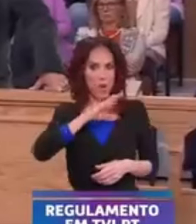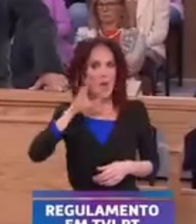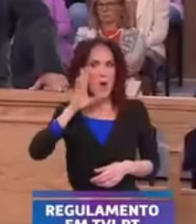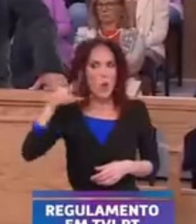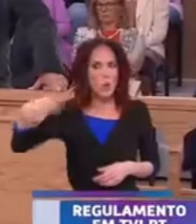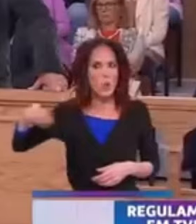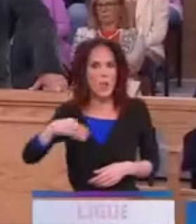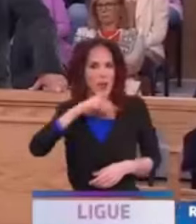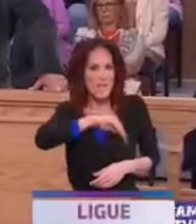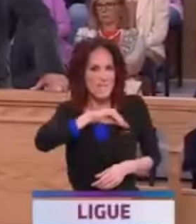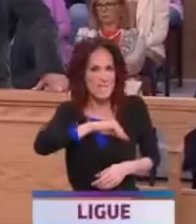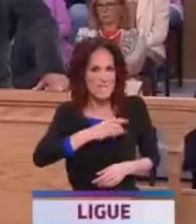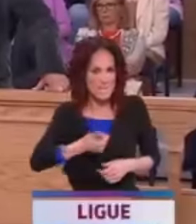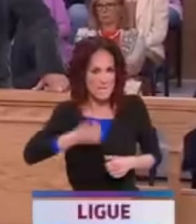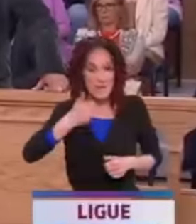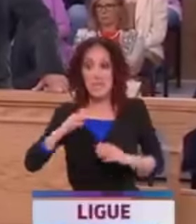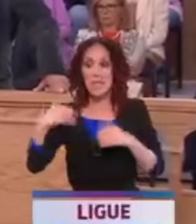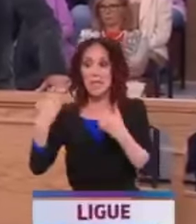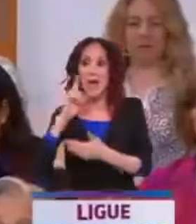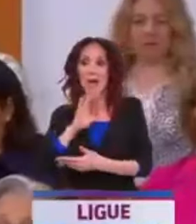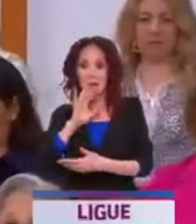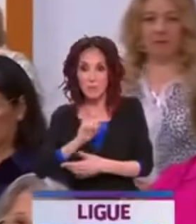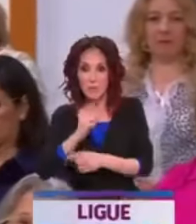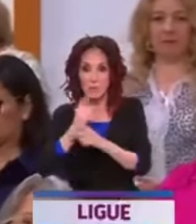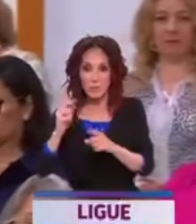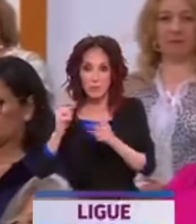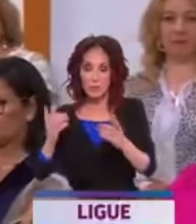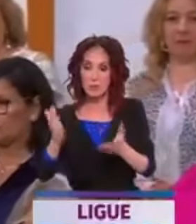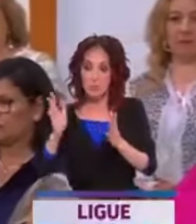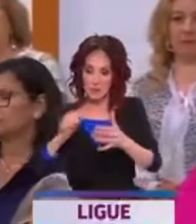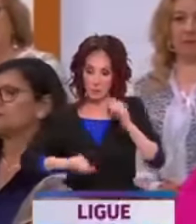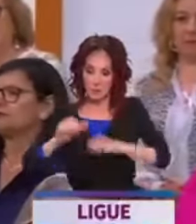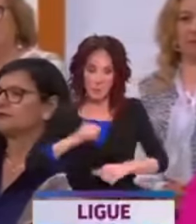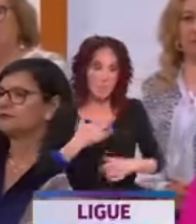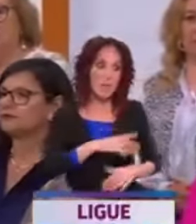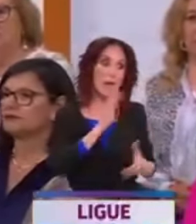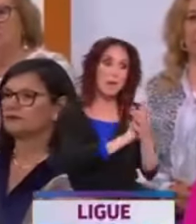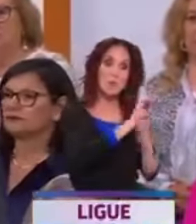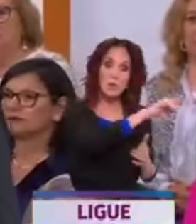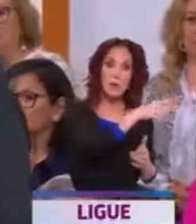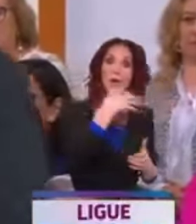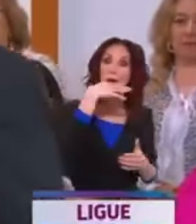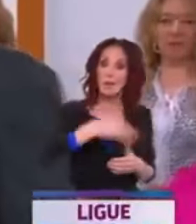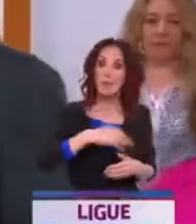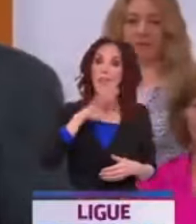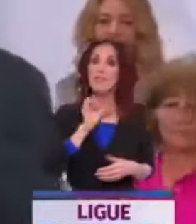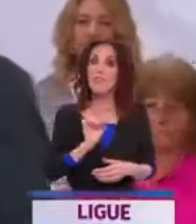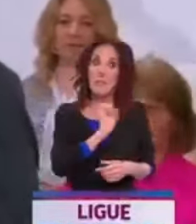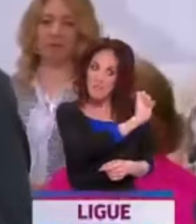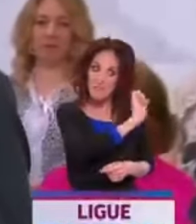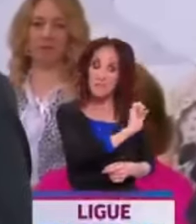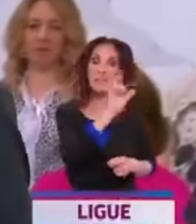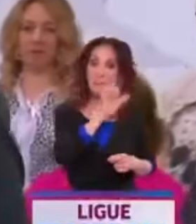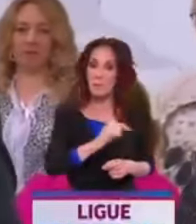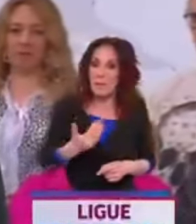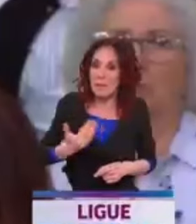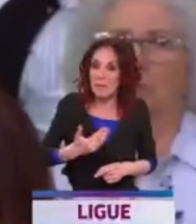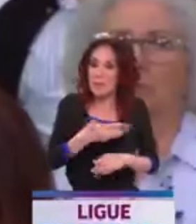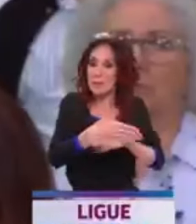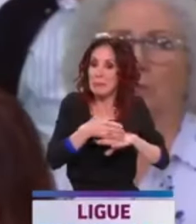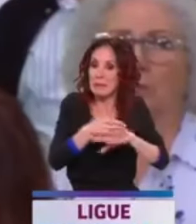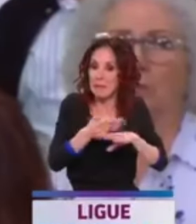atualmente Juiz de Direito e reparte o seu tempo entre diversas outras atividades como sejam a escrita e as causas de índole